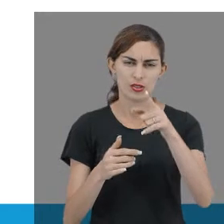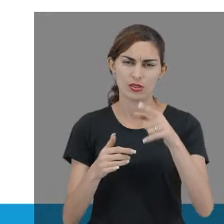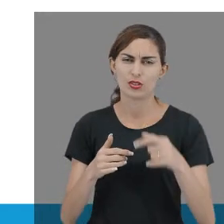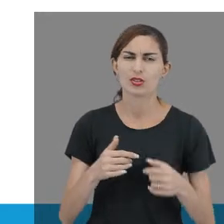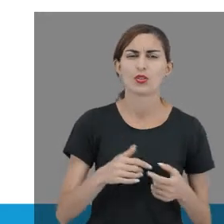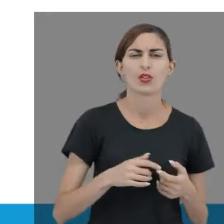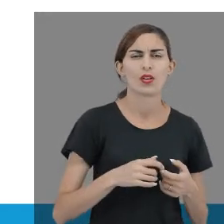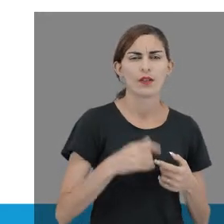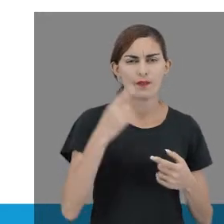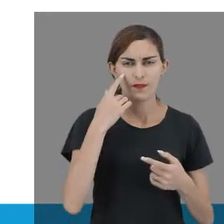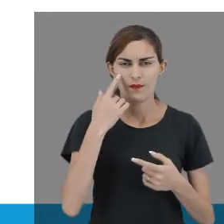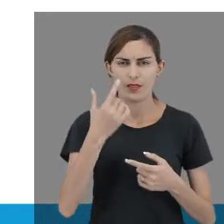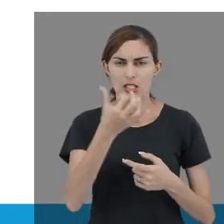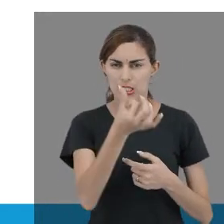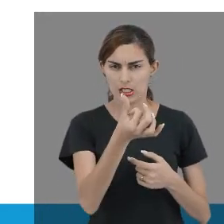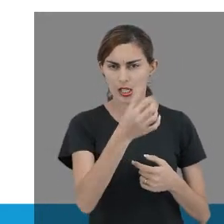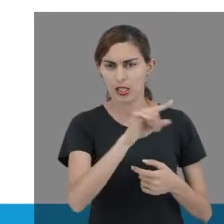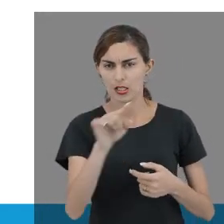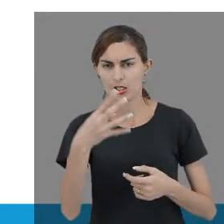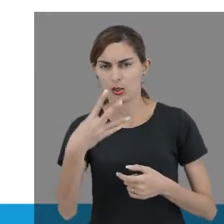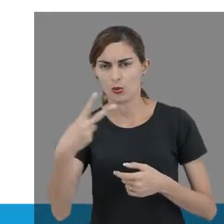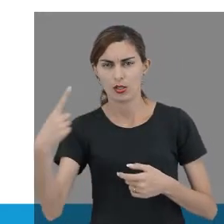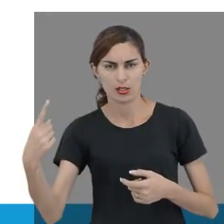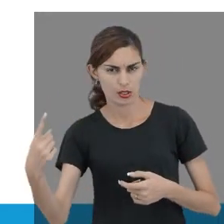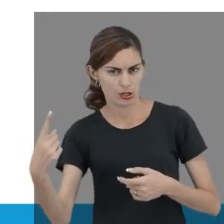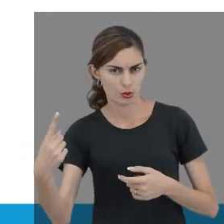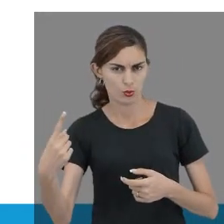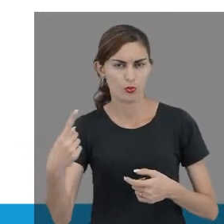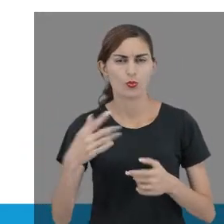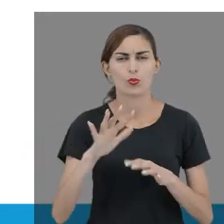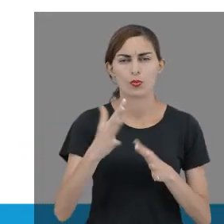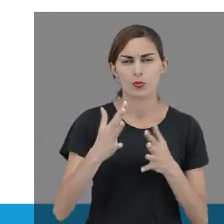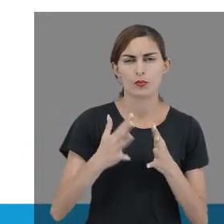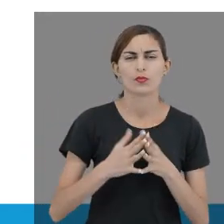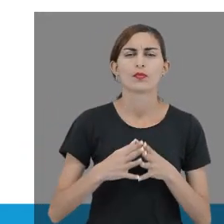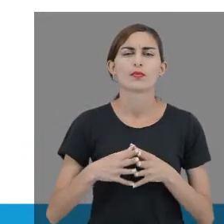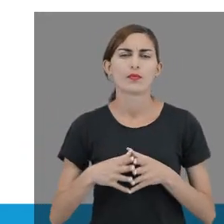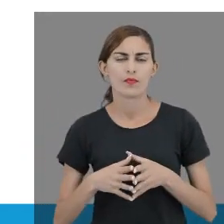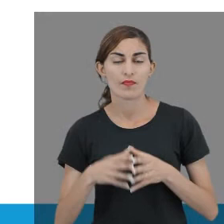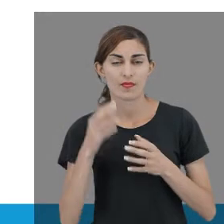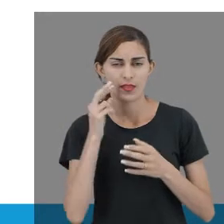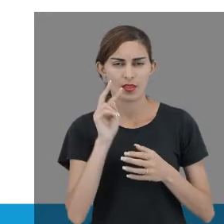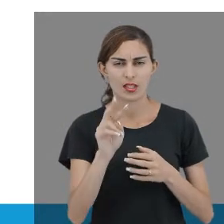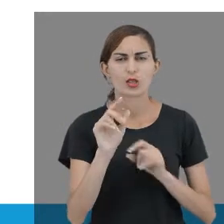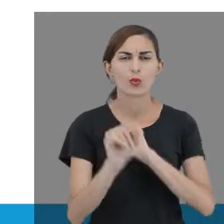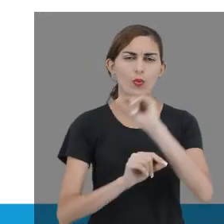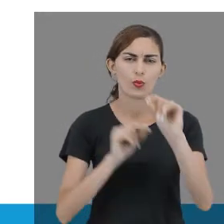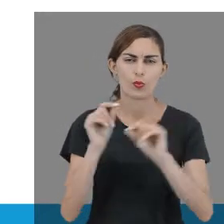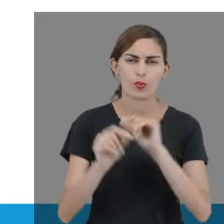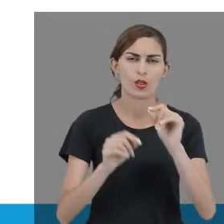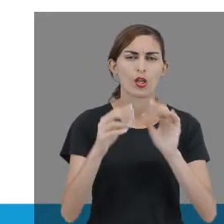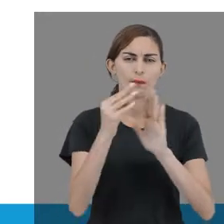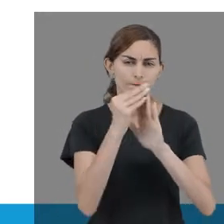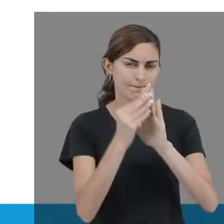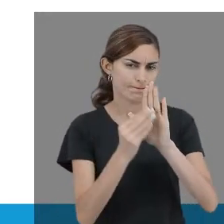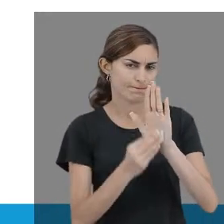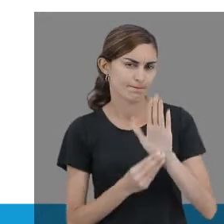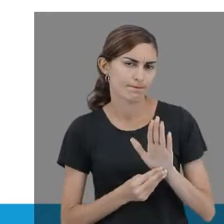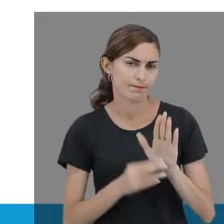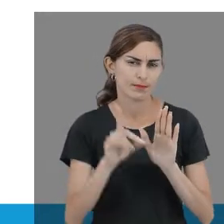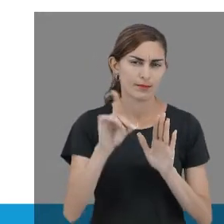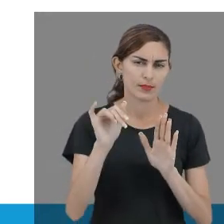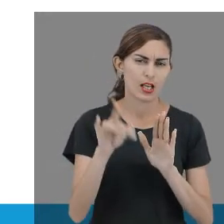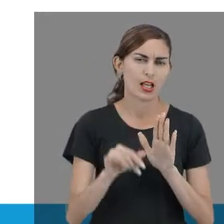campos 41. A ficha é maior, a gente reportou só os campos que a gente está tratando, em que ele coloca os dados de